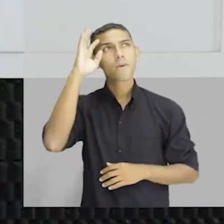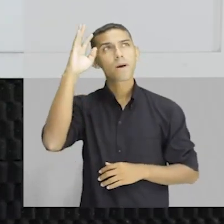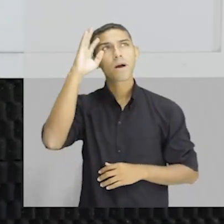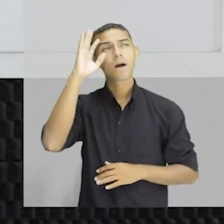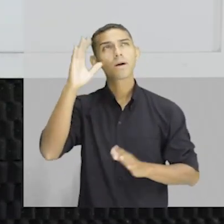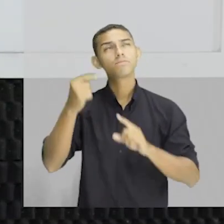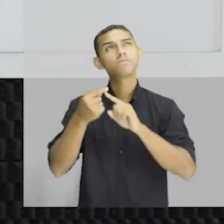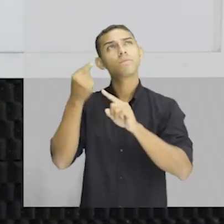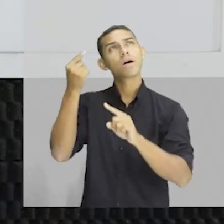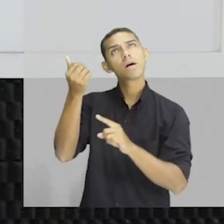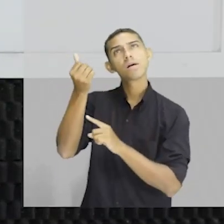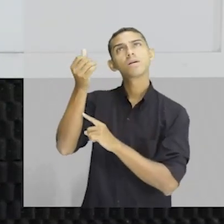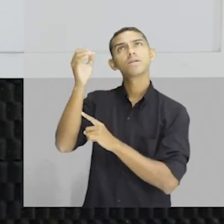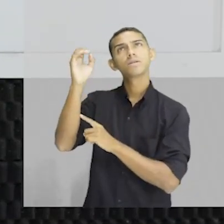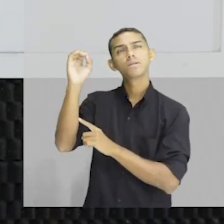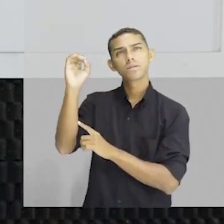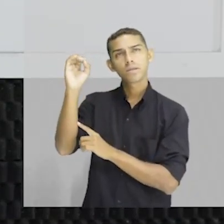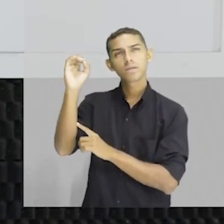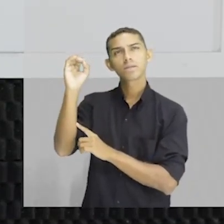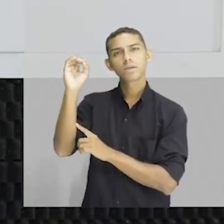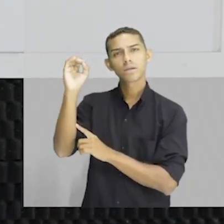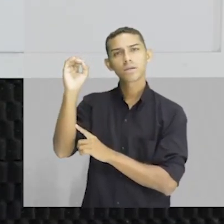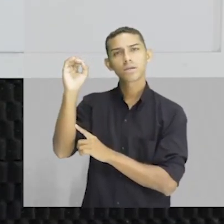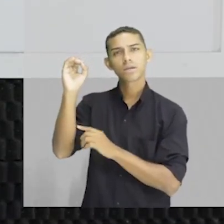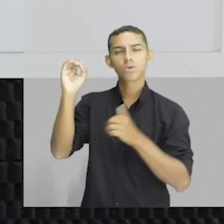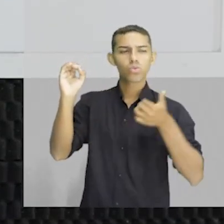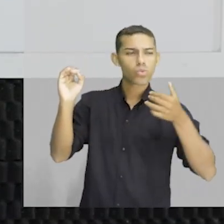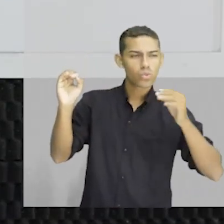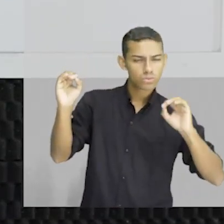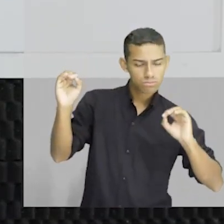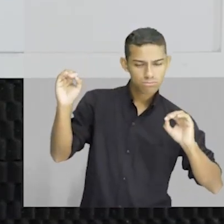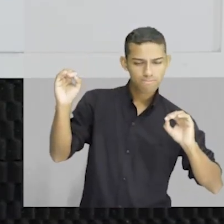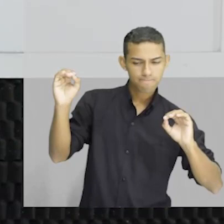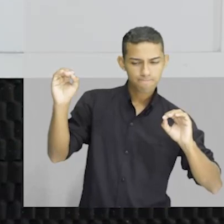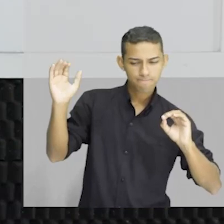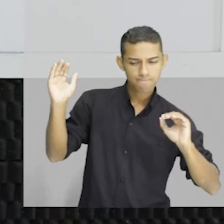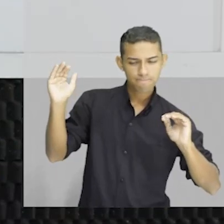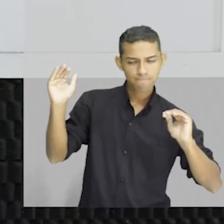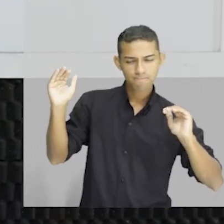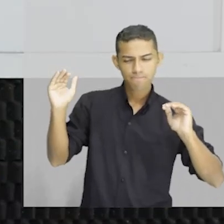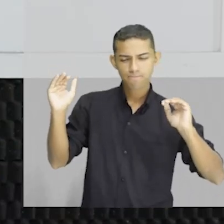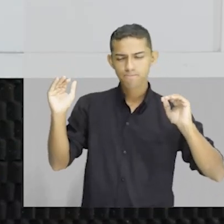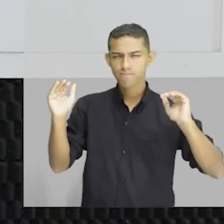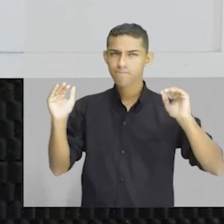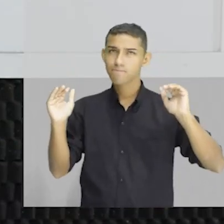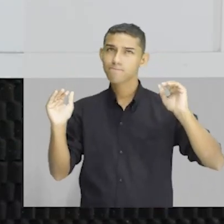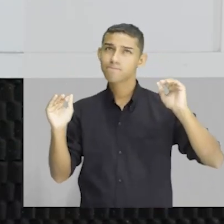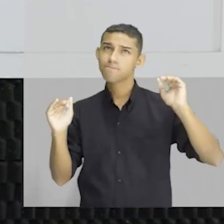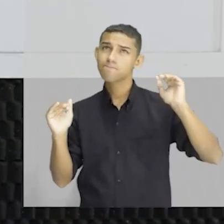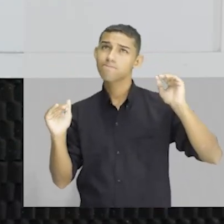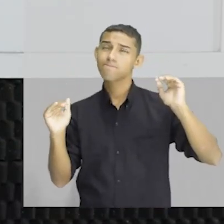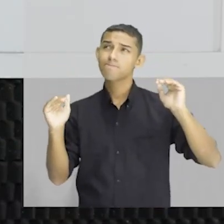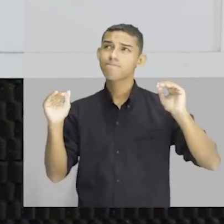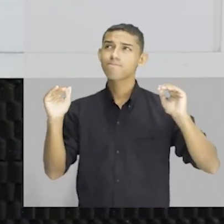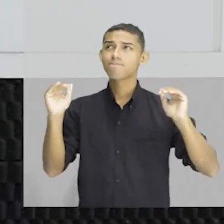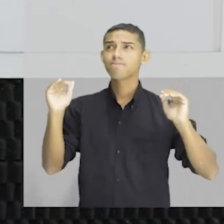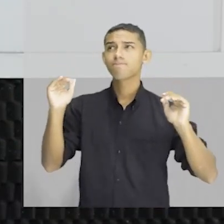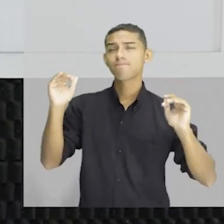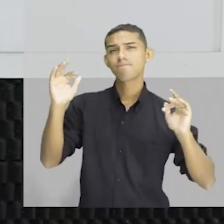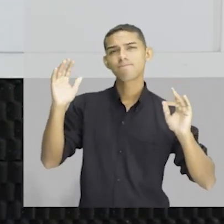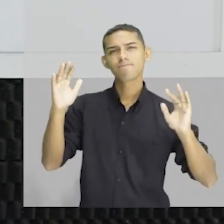era quanto 60 do parafuso com 10 da água então vamos ver de 60